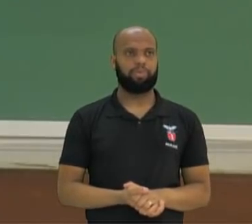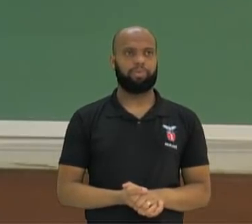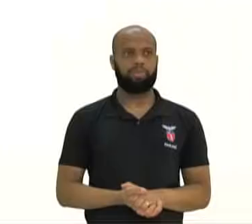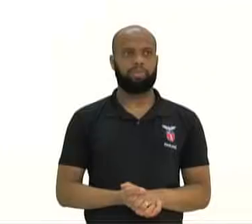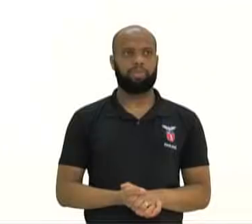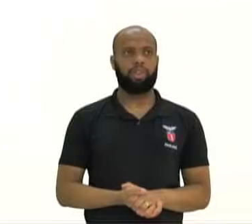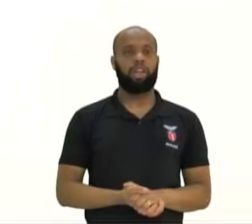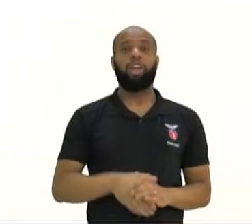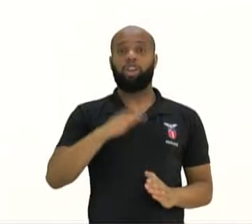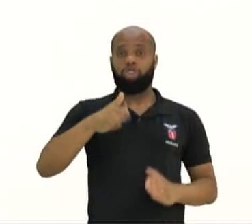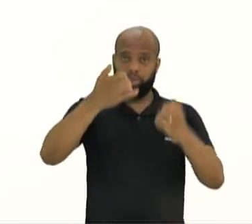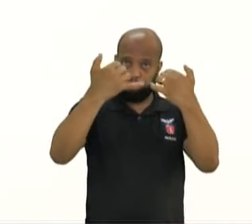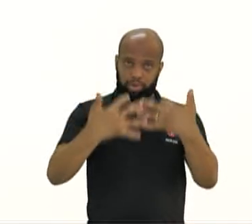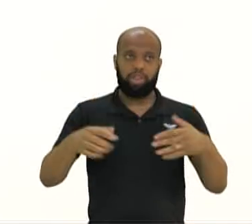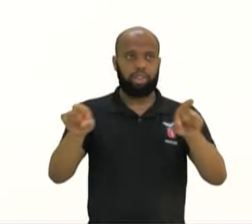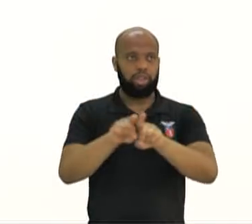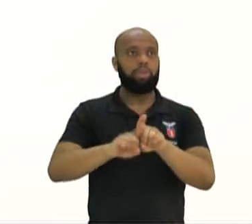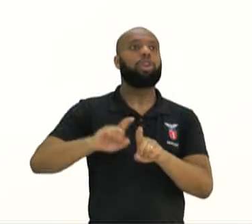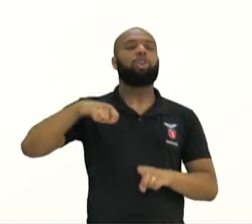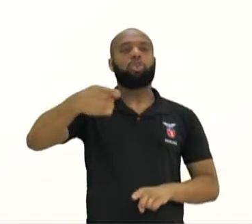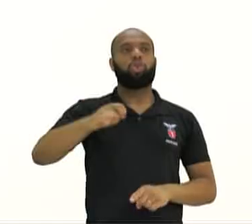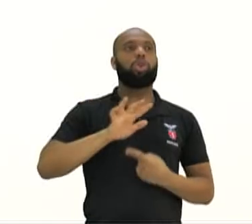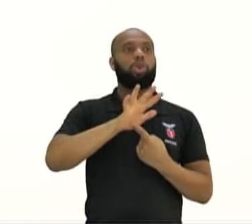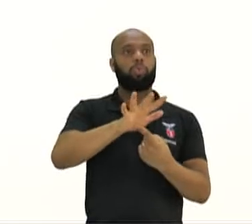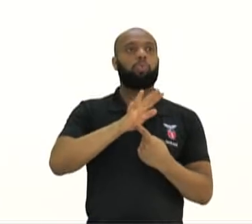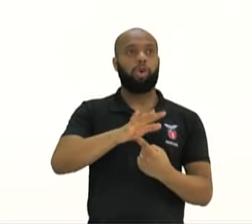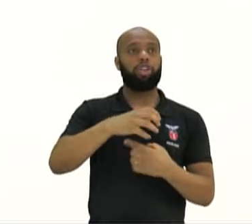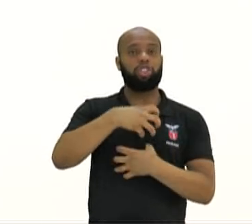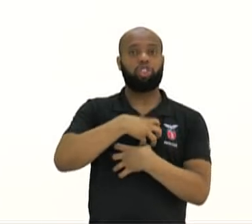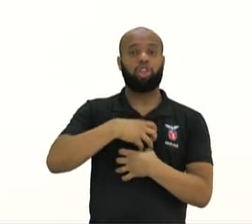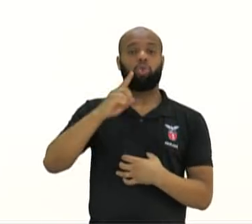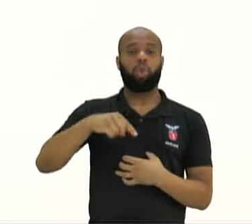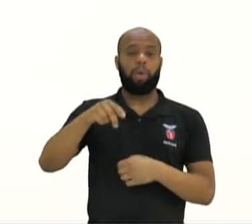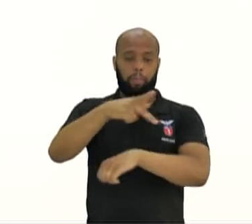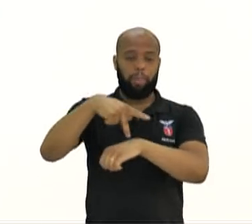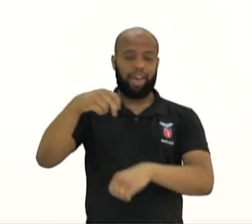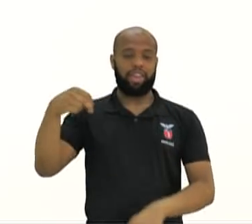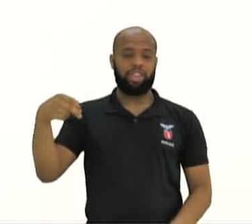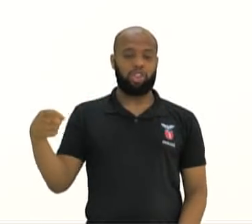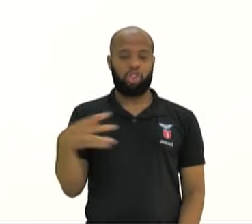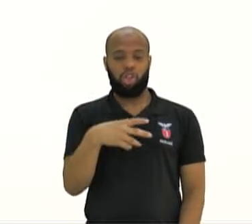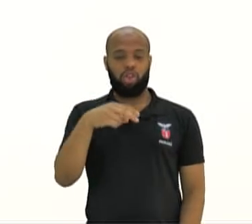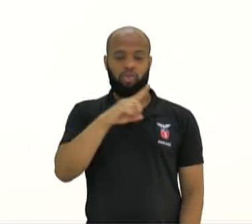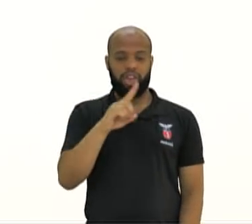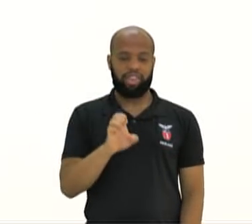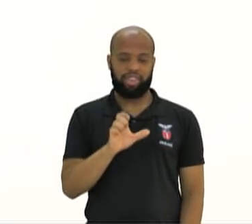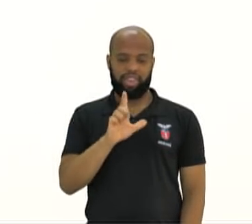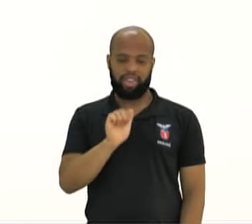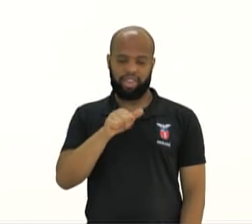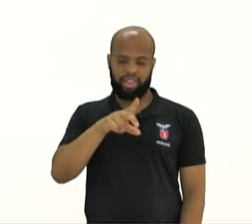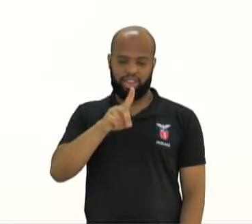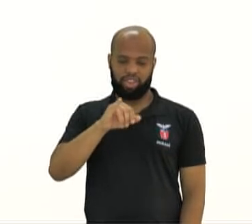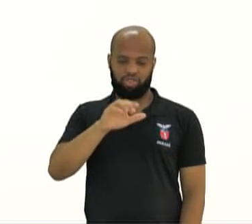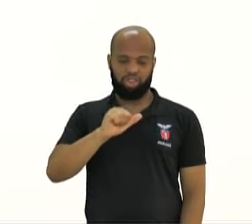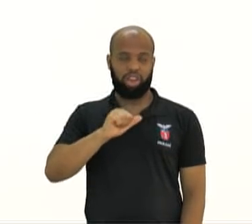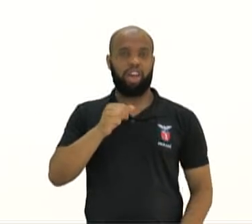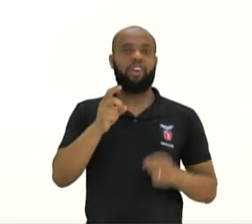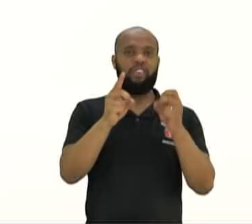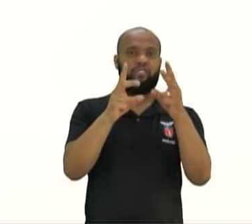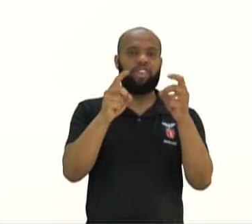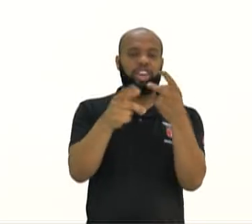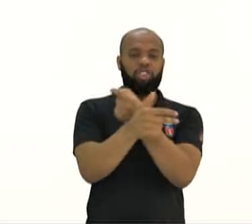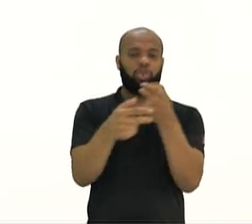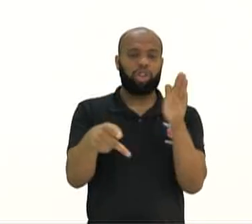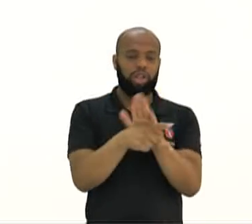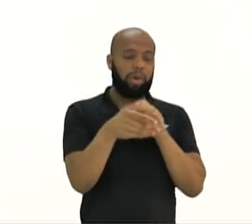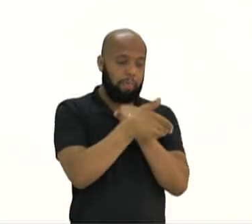Aí eu falei para vocês, já vinha falando do destaque da Nova Zelândia como a maior exportadora de produtos lácteos